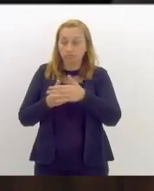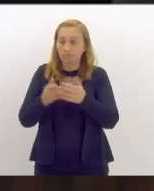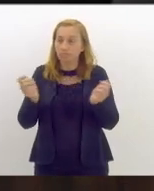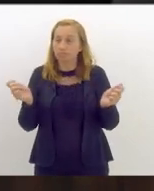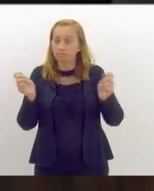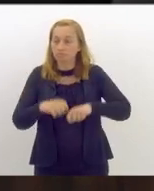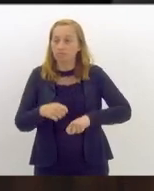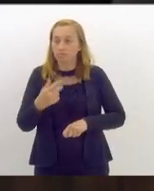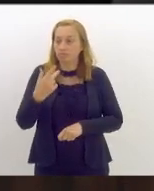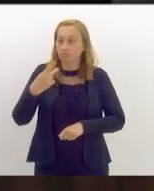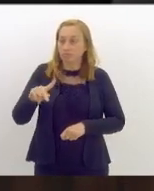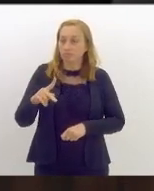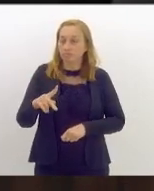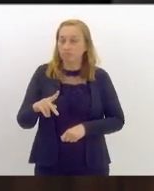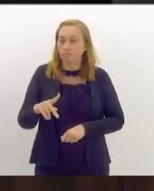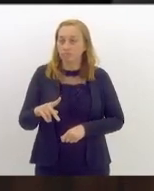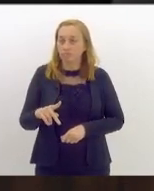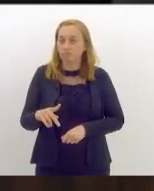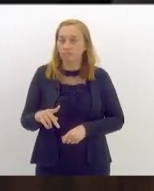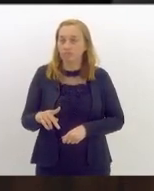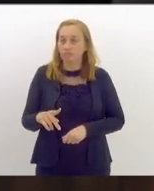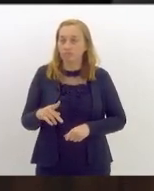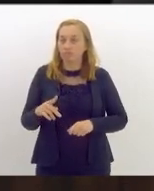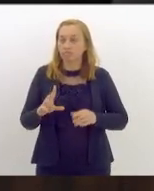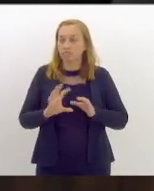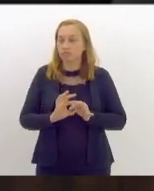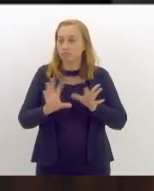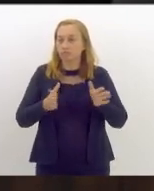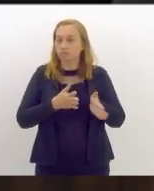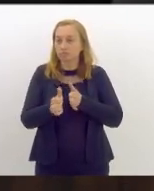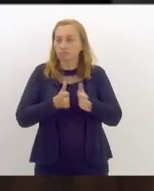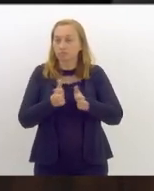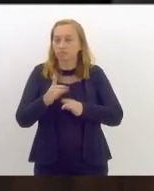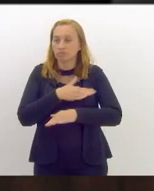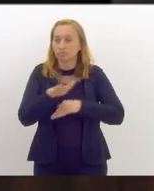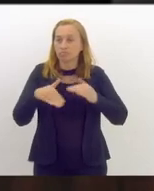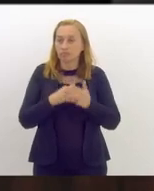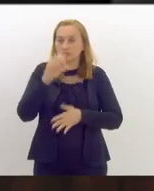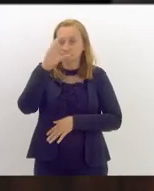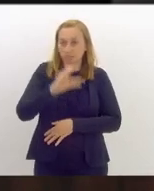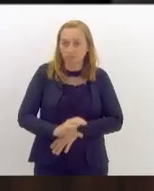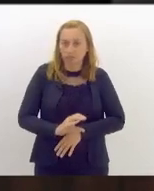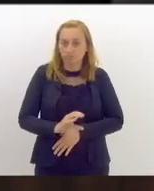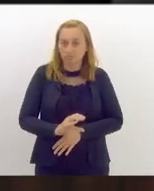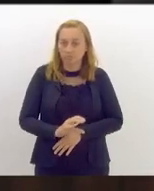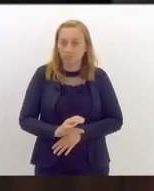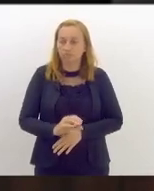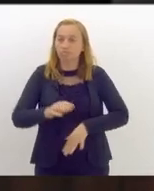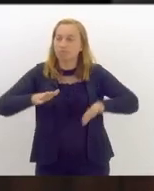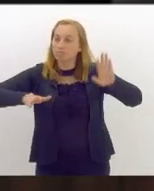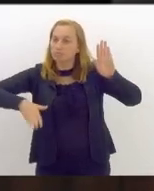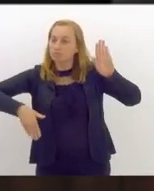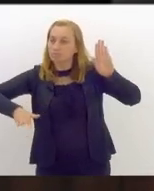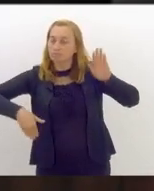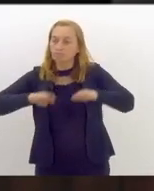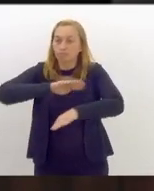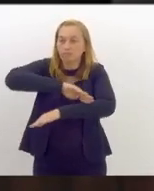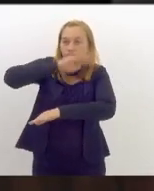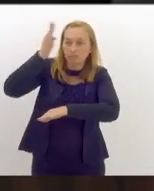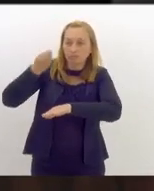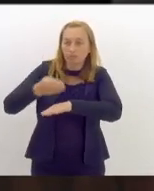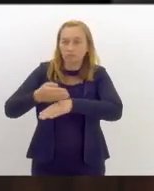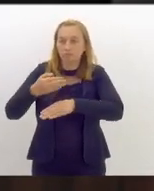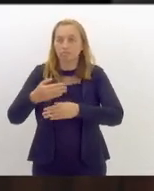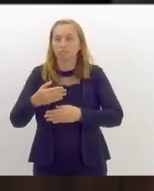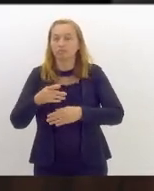competência garantem lá garantirá o livre acesso de todos os cidadãos as praias montanhas paredes